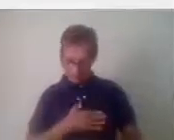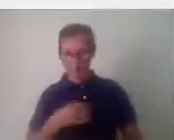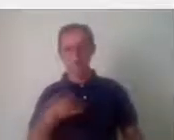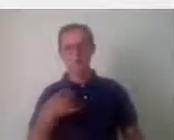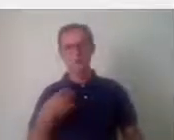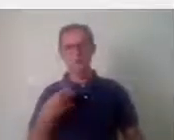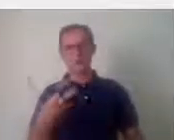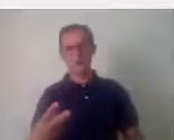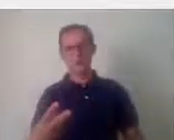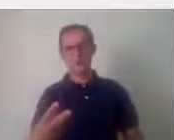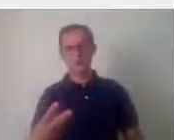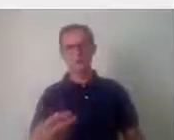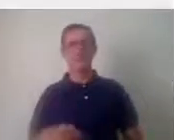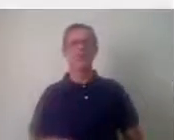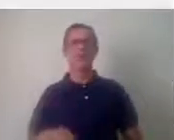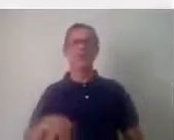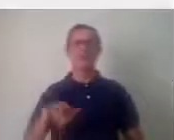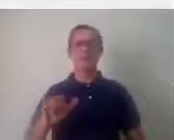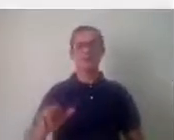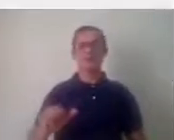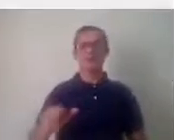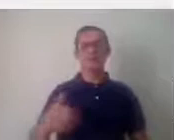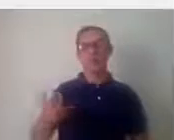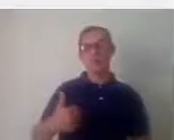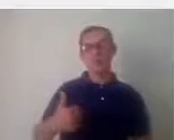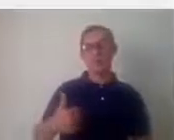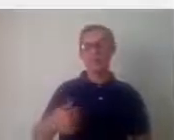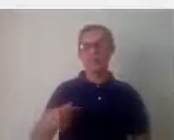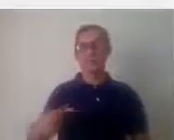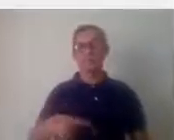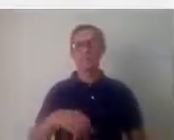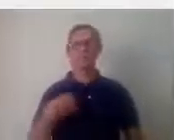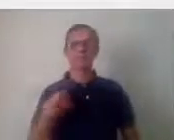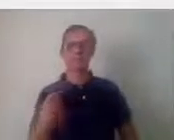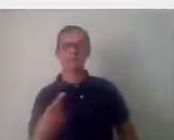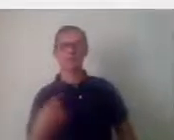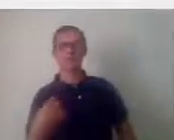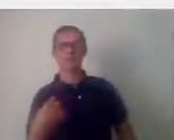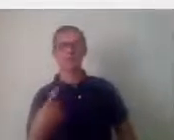2. Y primeiro. Então, menos 1 a 1.